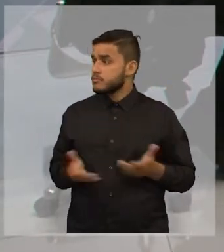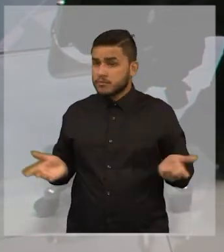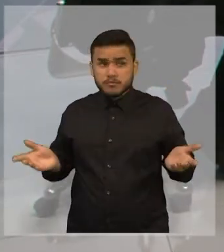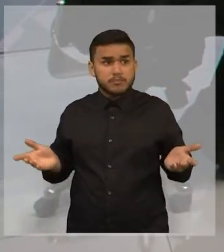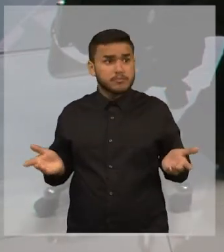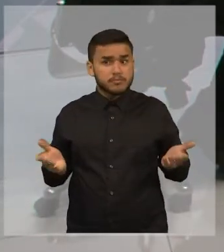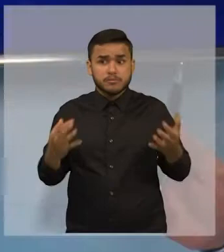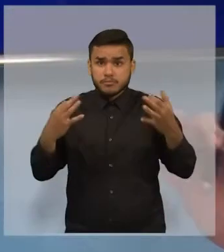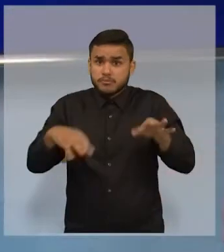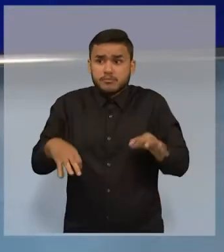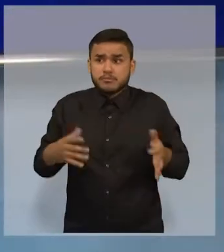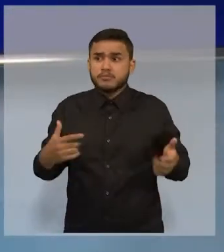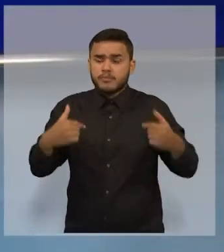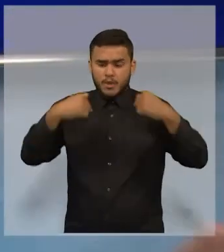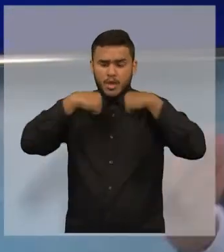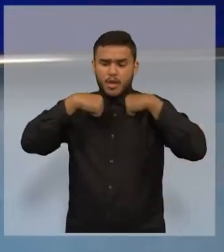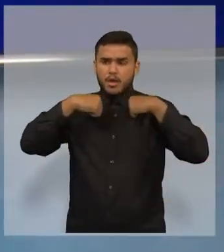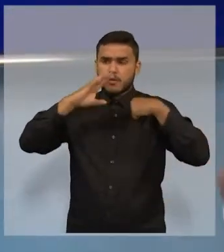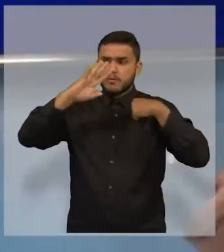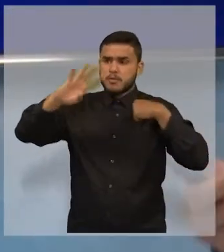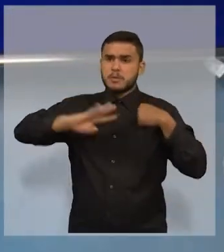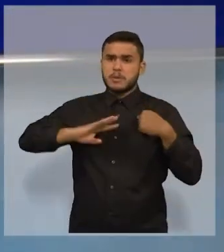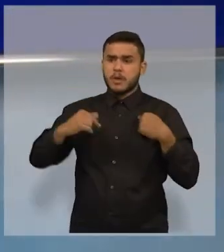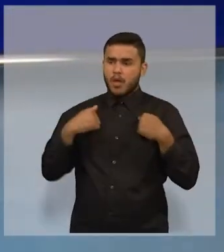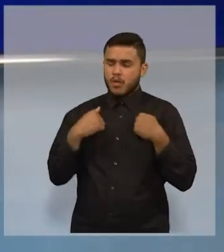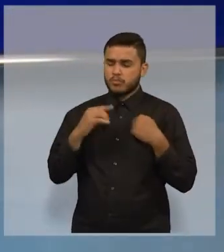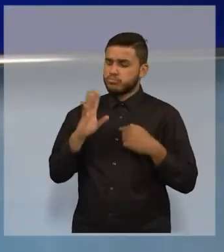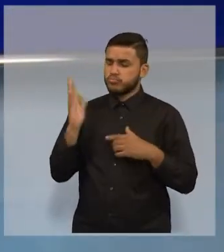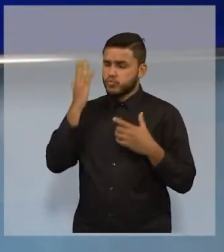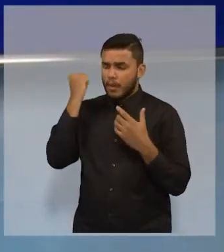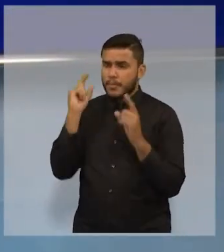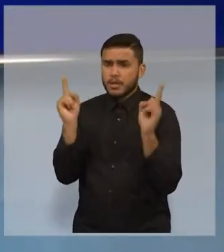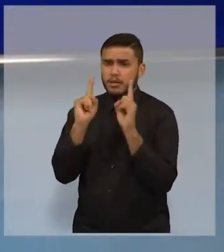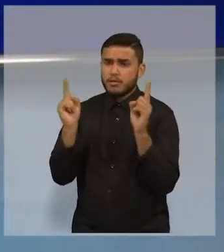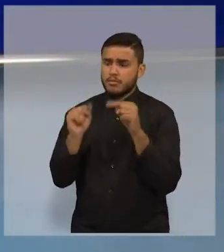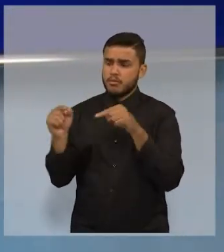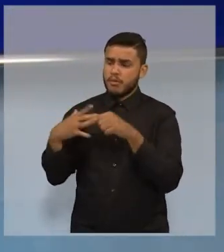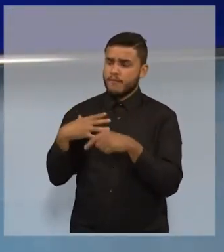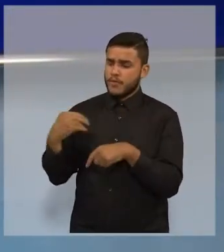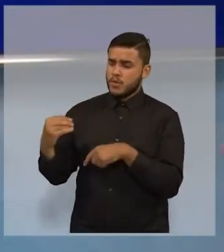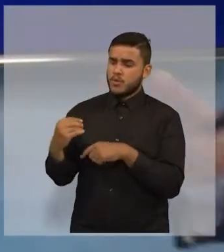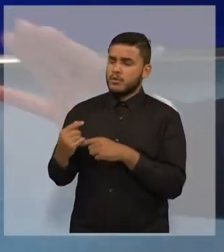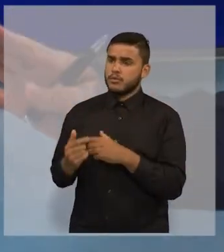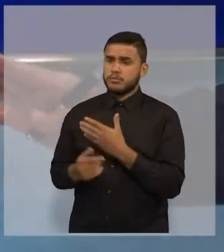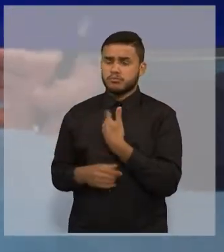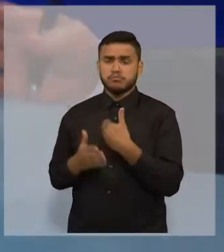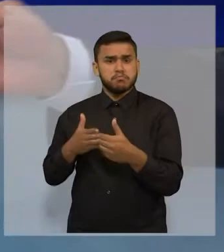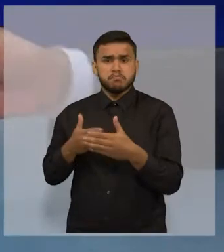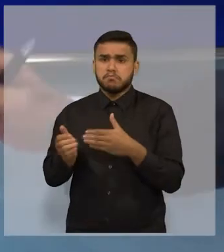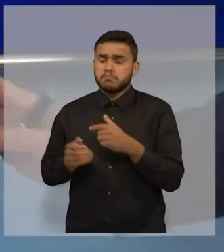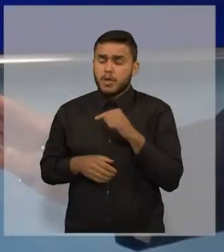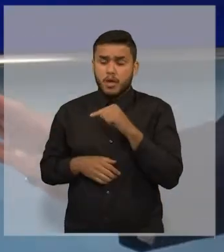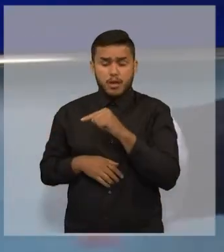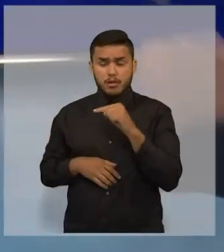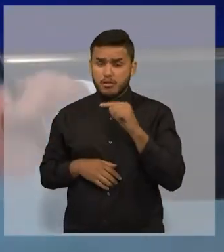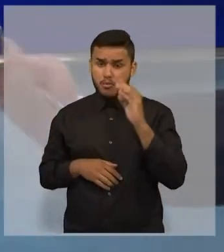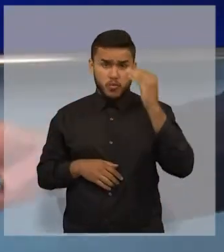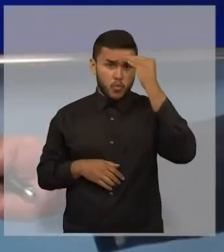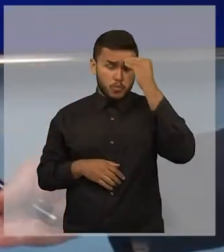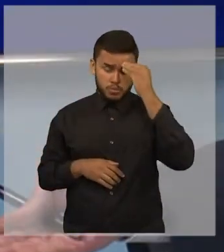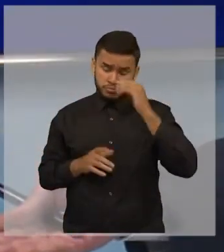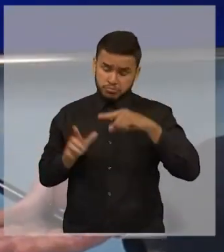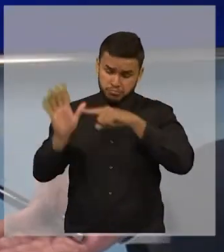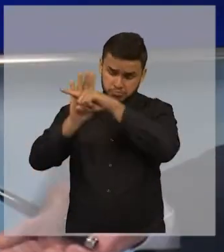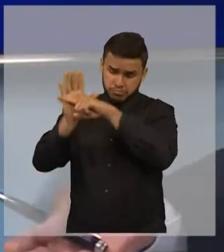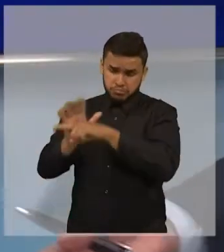mais uma razão para ele não contaminar a República com um fato isolado de um membro da sua família, ainda